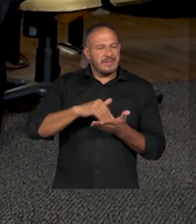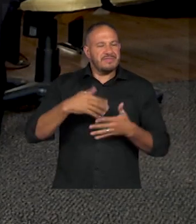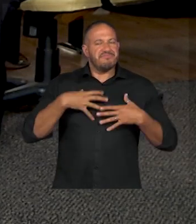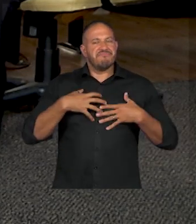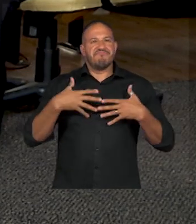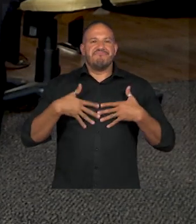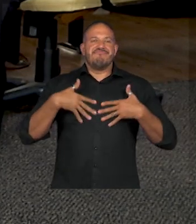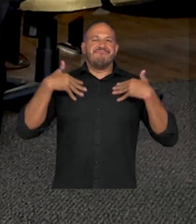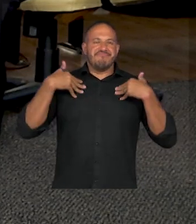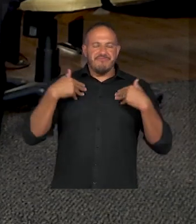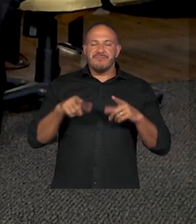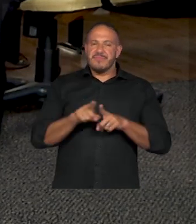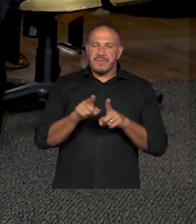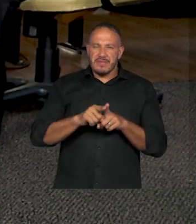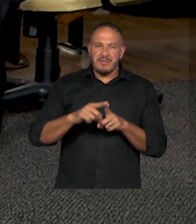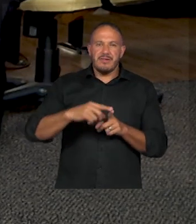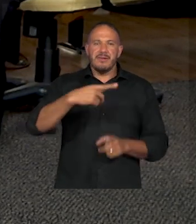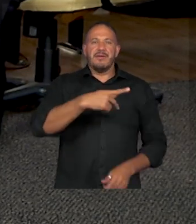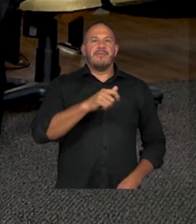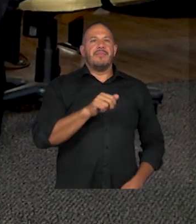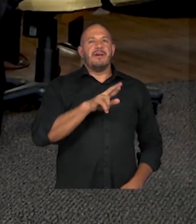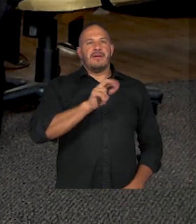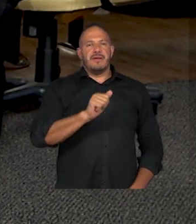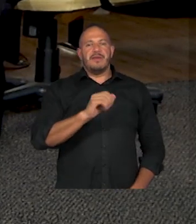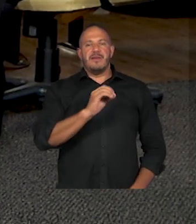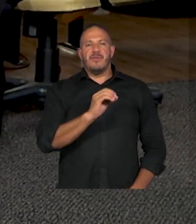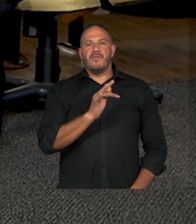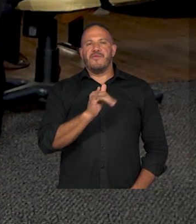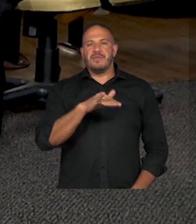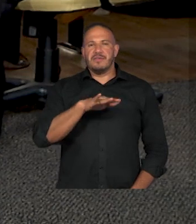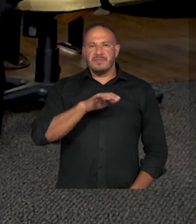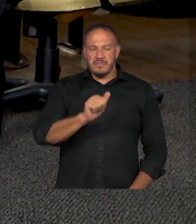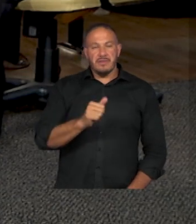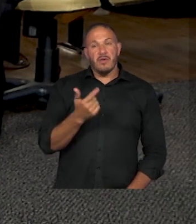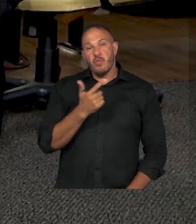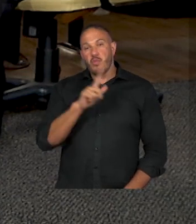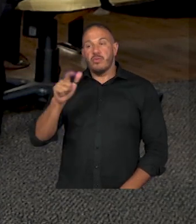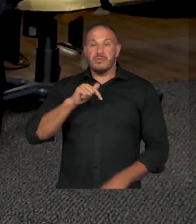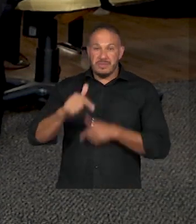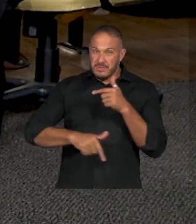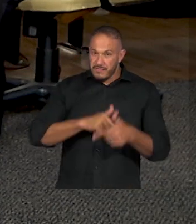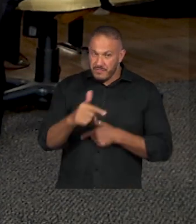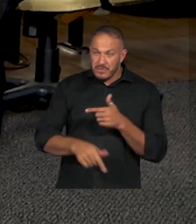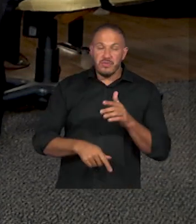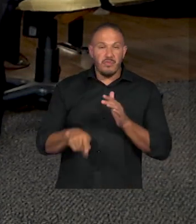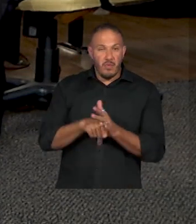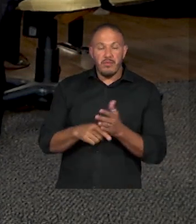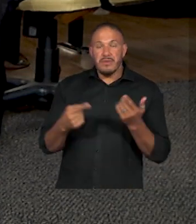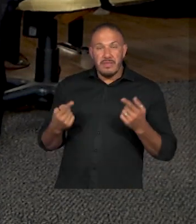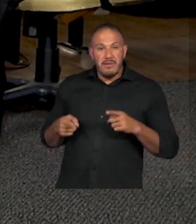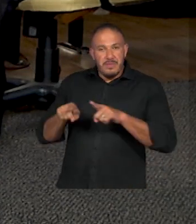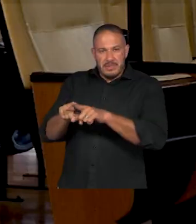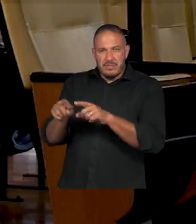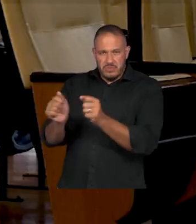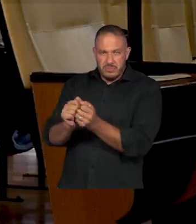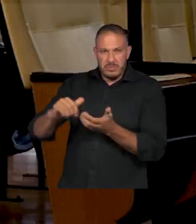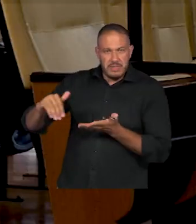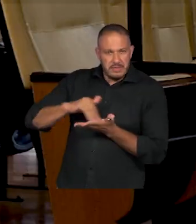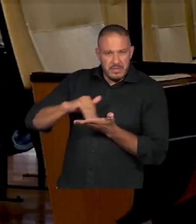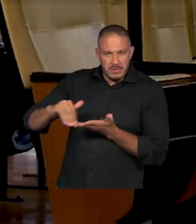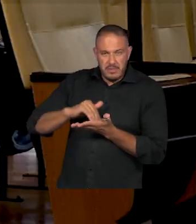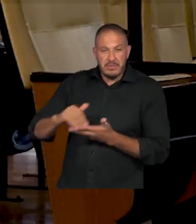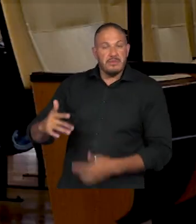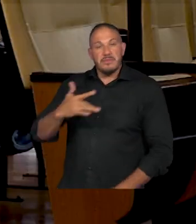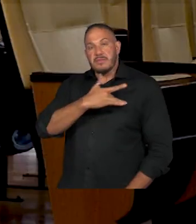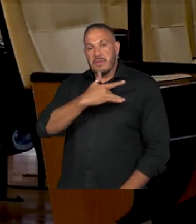tem a Paraoficina. A Paraoficina Móvel é outro serviço gratuito da prefeitura. É uma parceria entre a Secretaria da